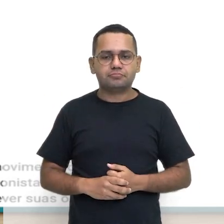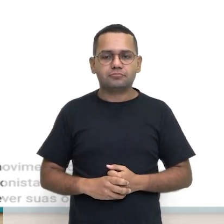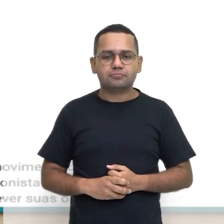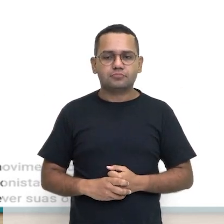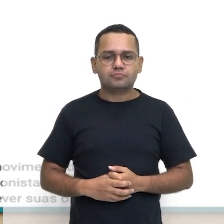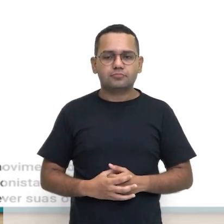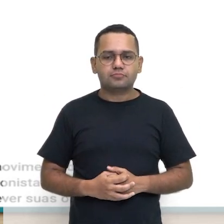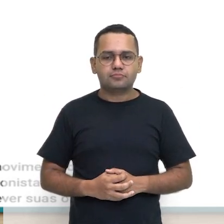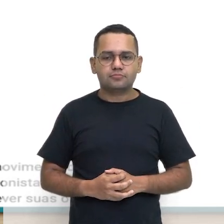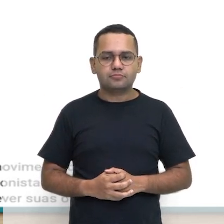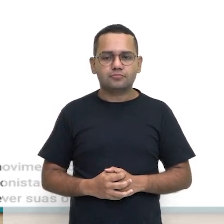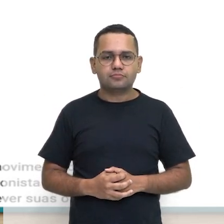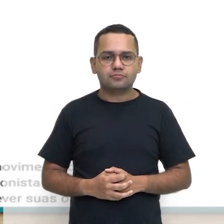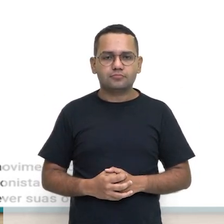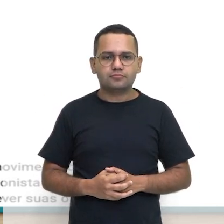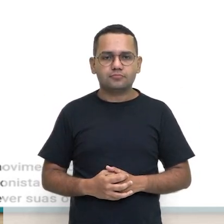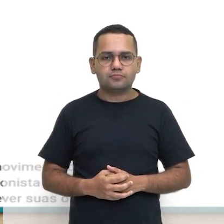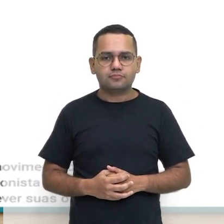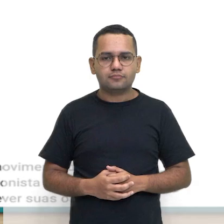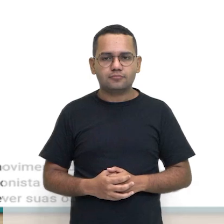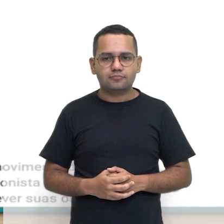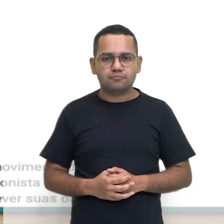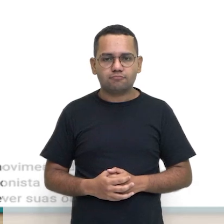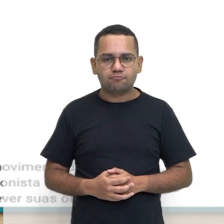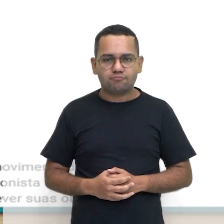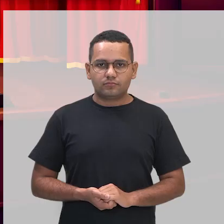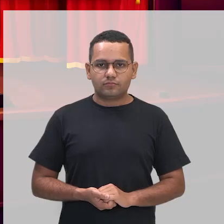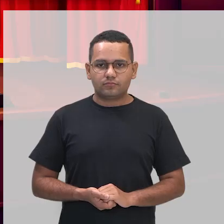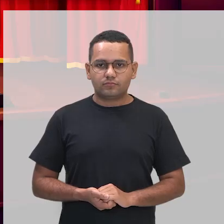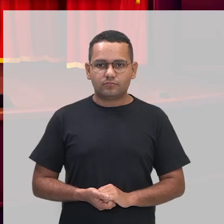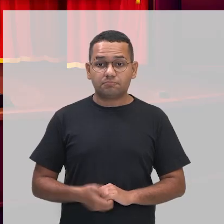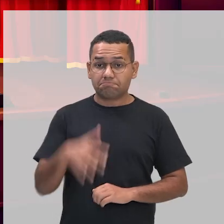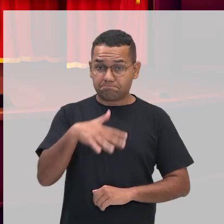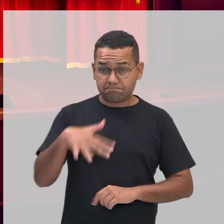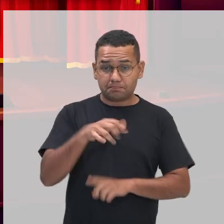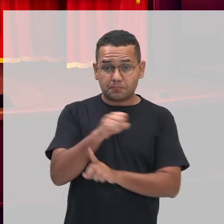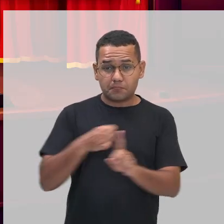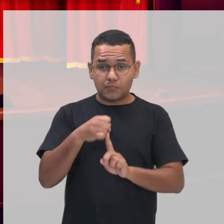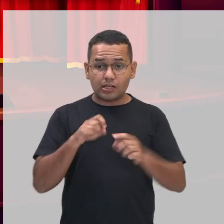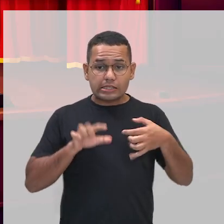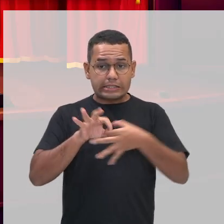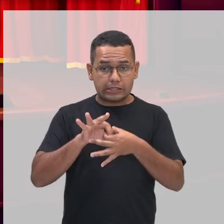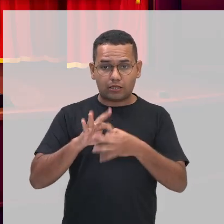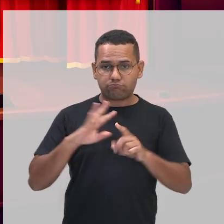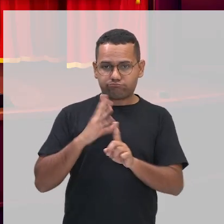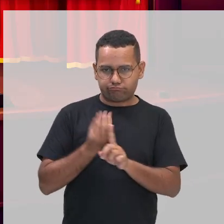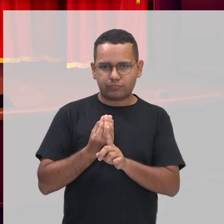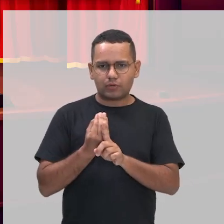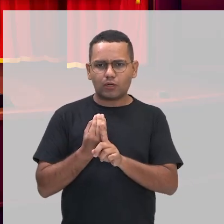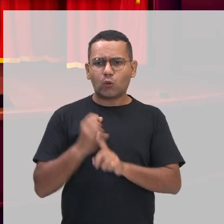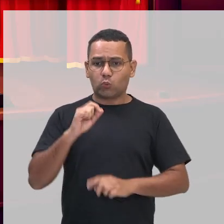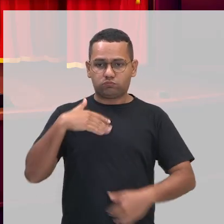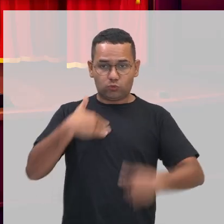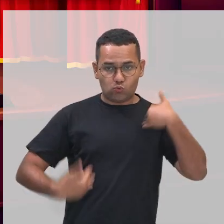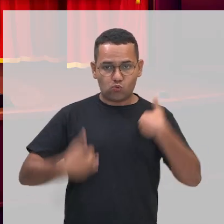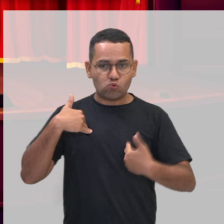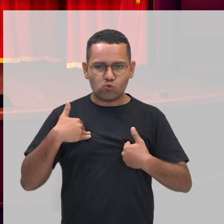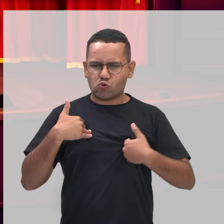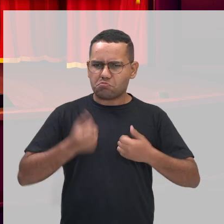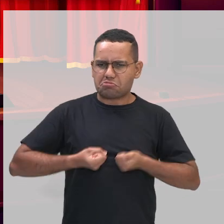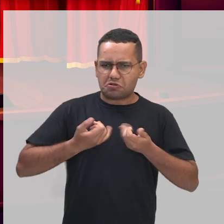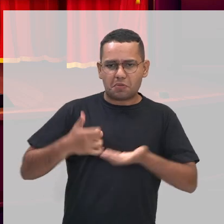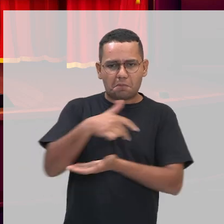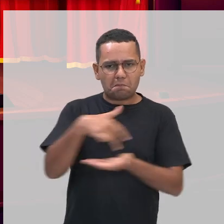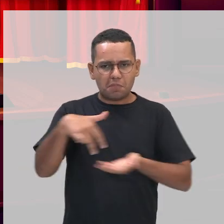um pouco os espaços sociais da arte. Então, os espaços sociais da arte, no contexto